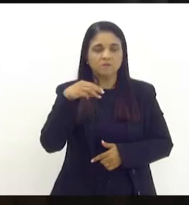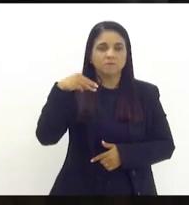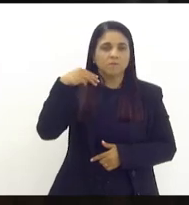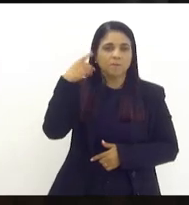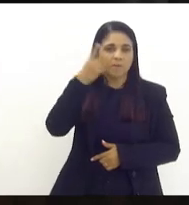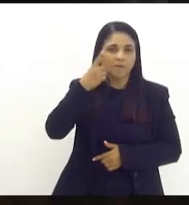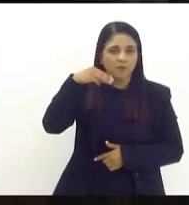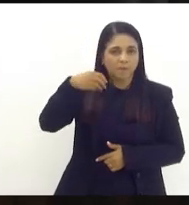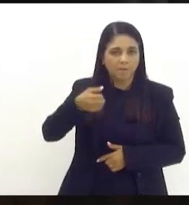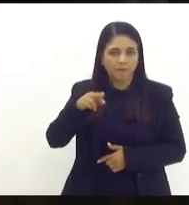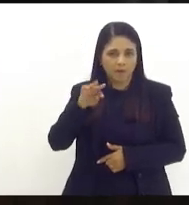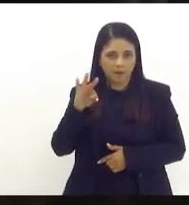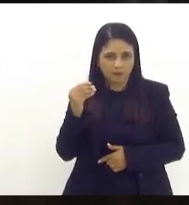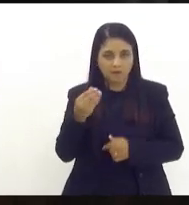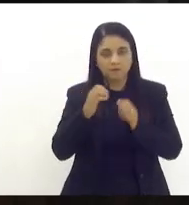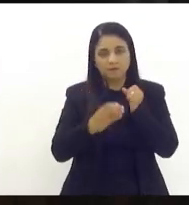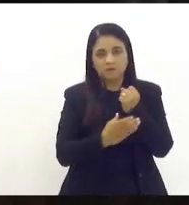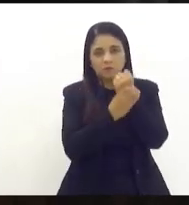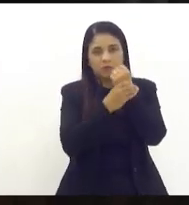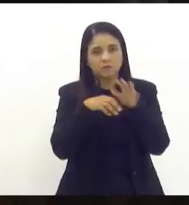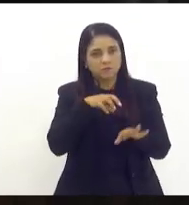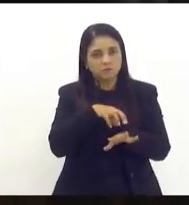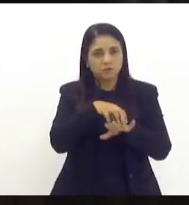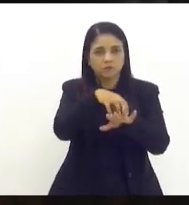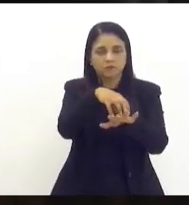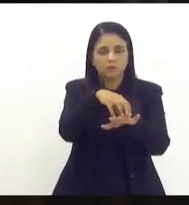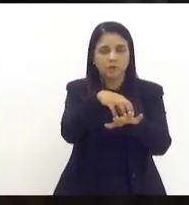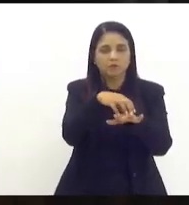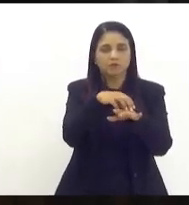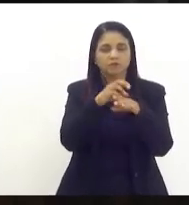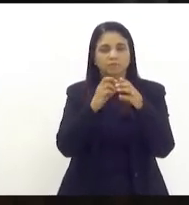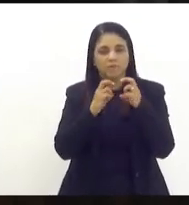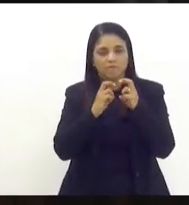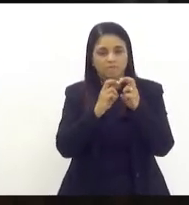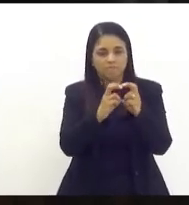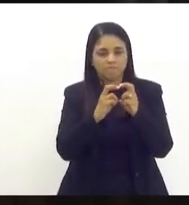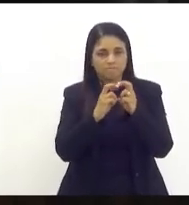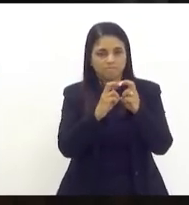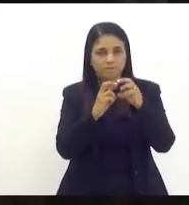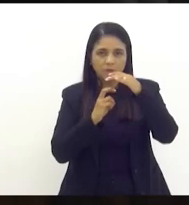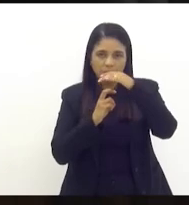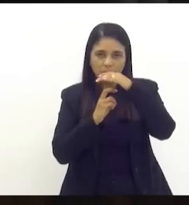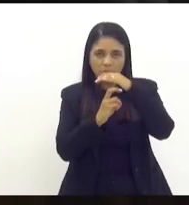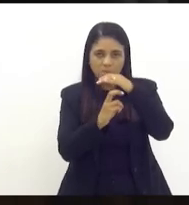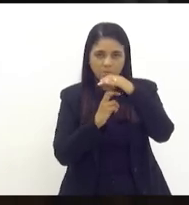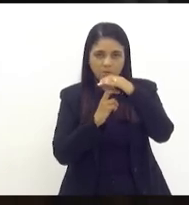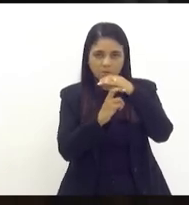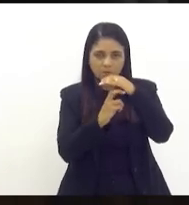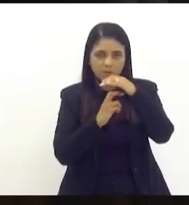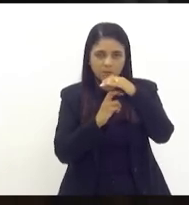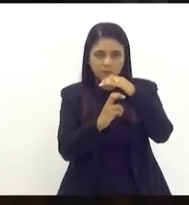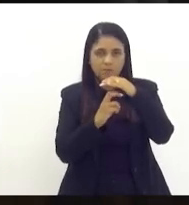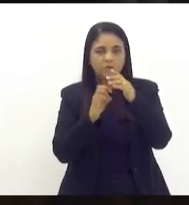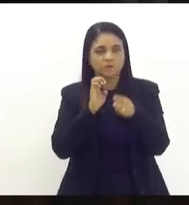sobre a segurança do transporte Ferroviário e metroviário no estado do Rio de Janeiro